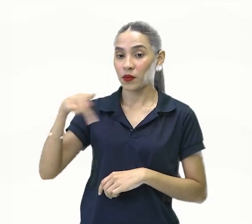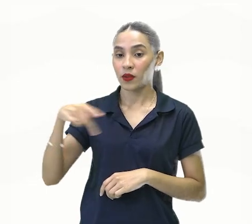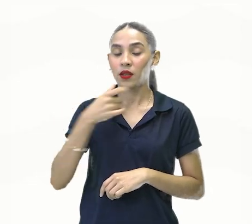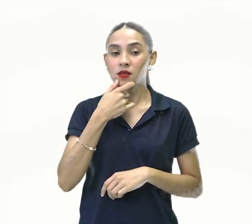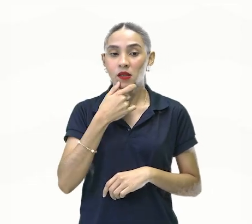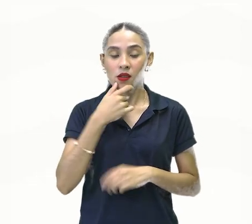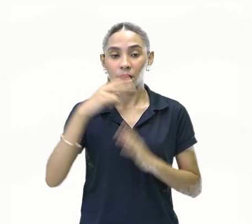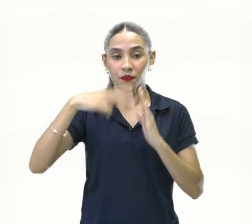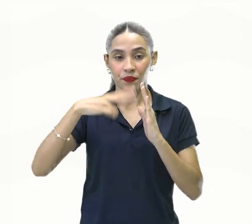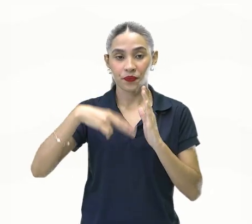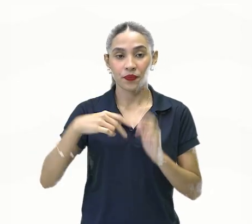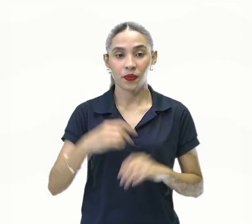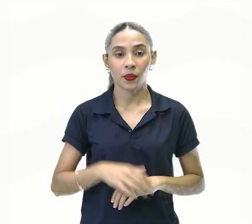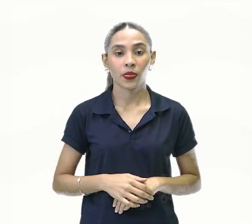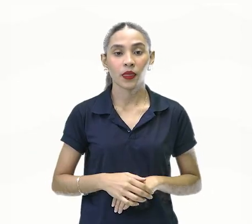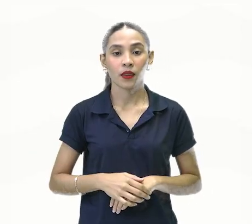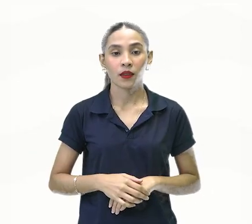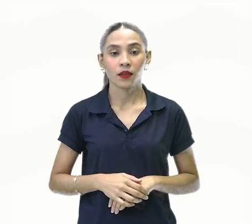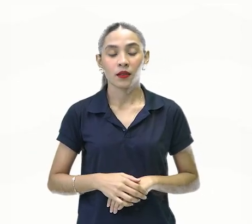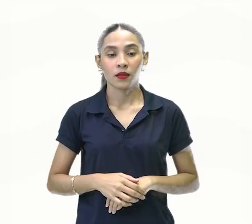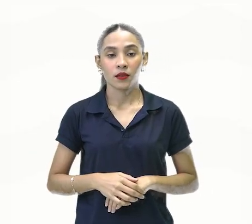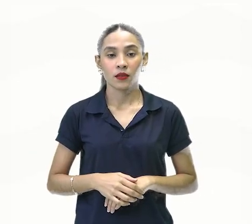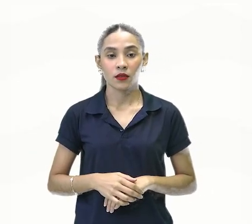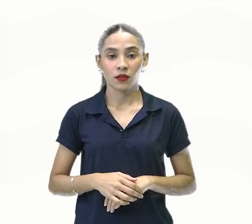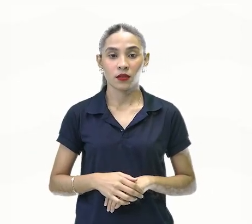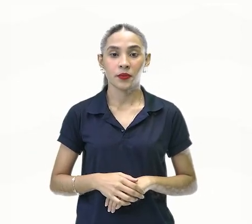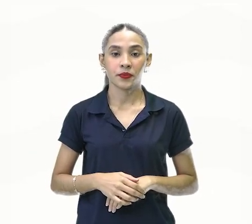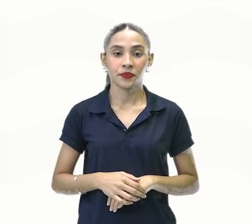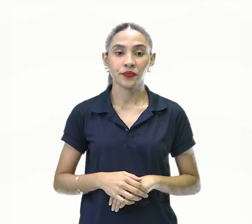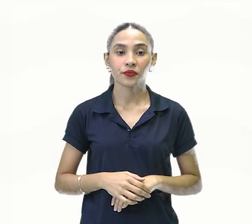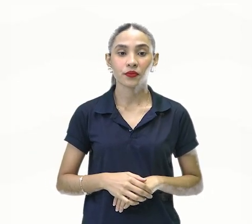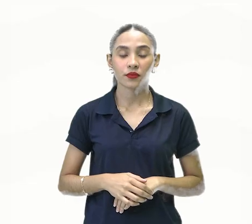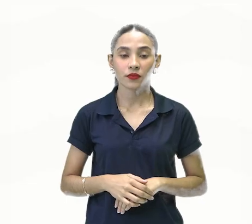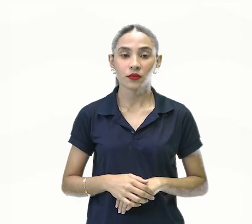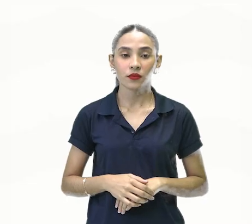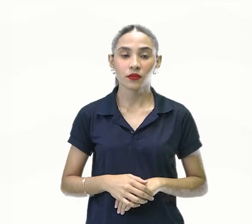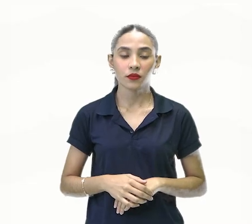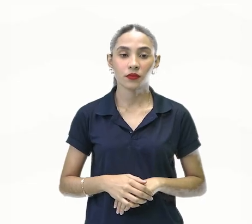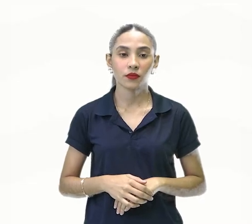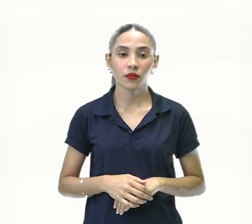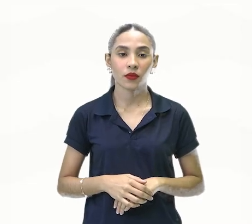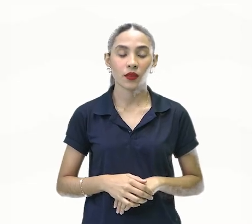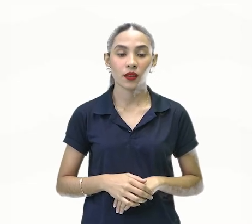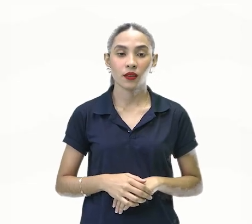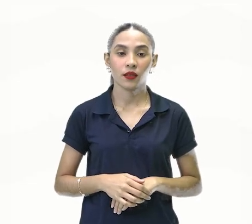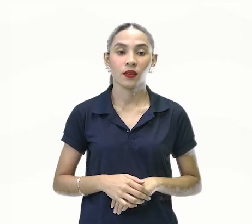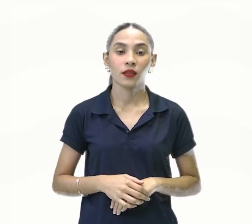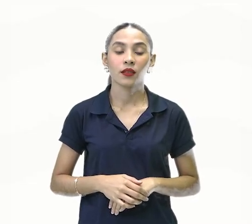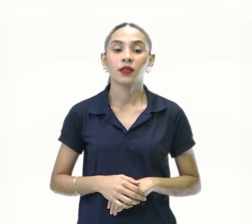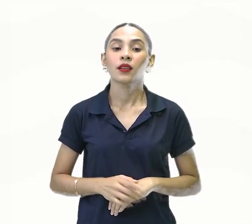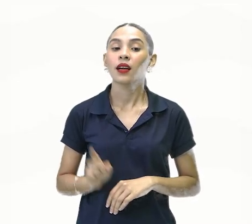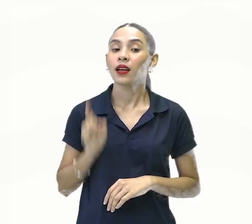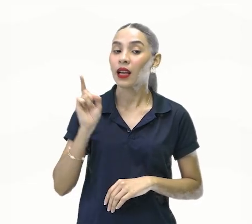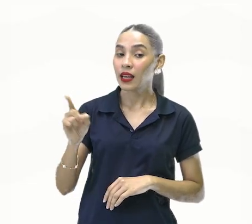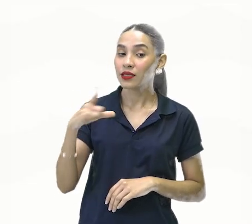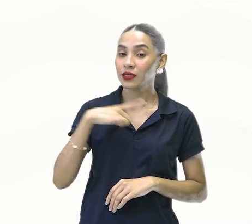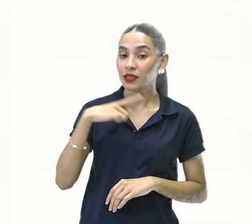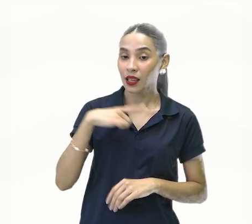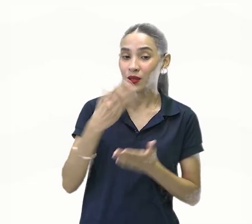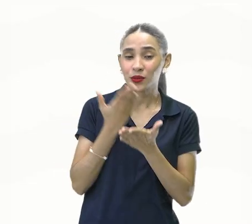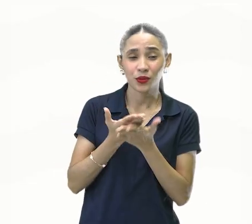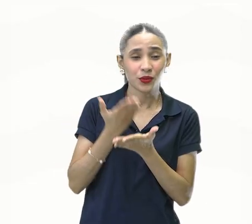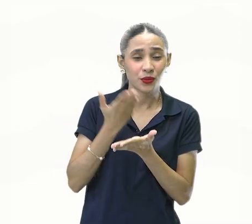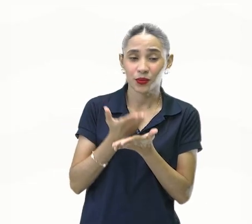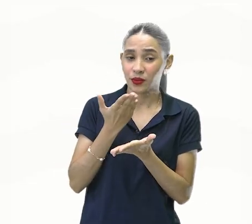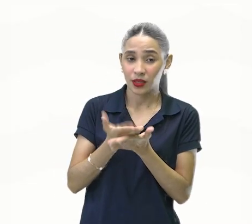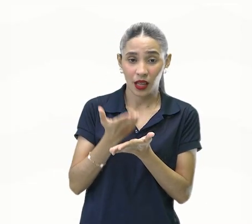studying hard for the exam. They have been studying hard for the exam. Eles têm estudado